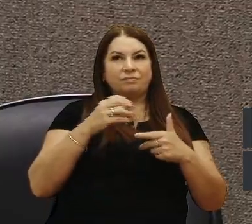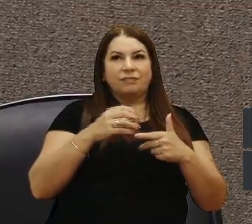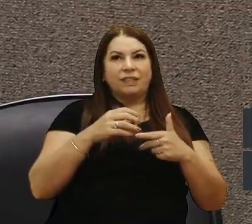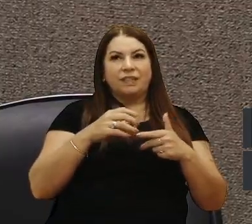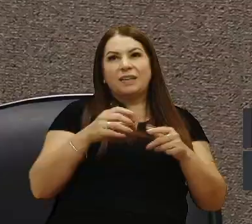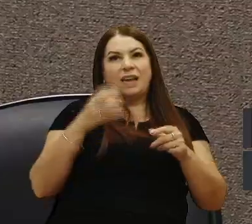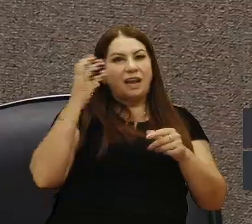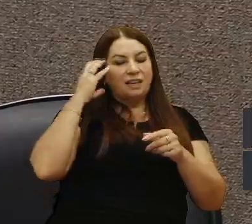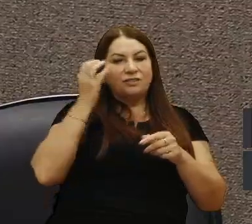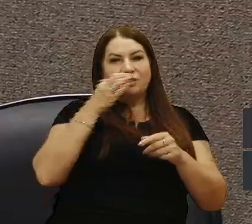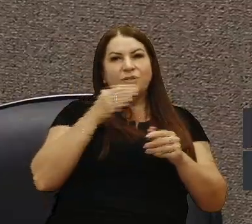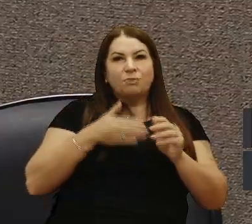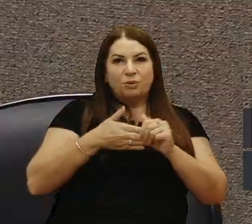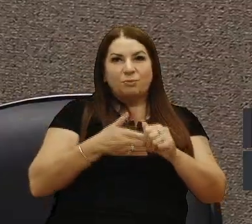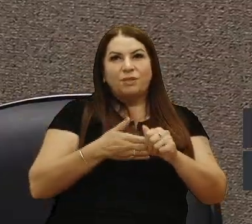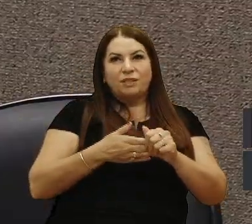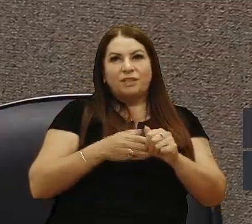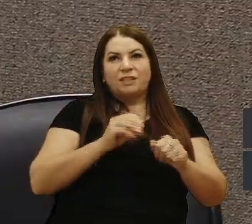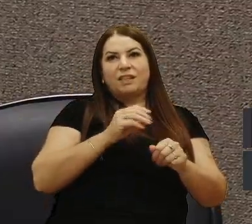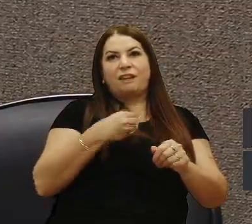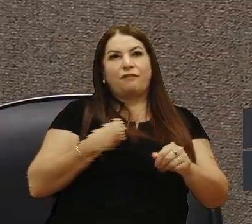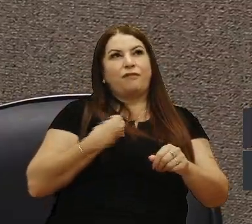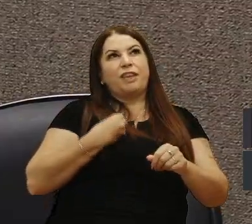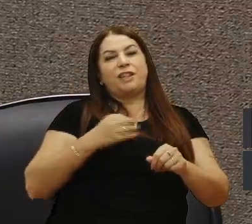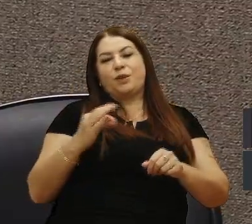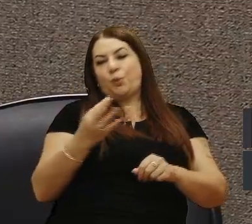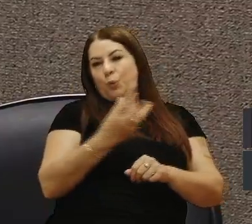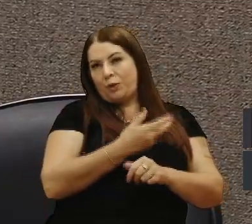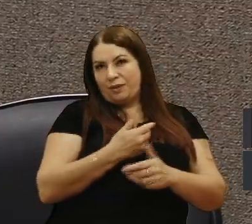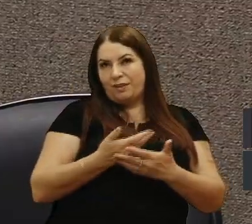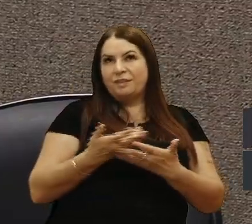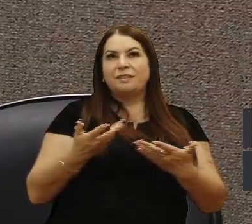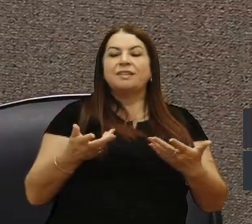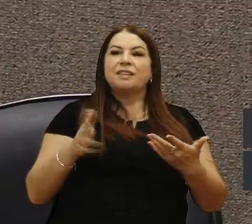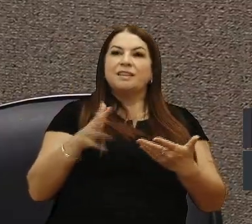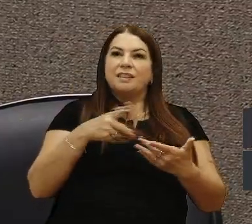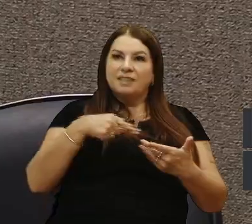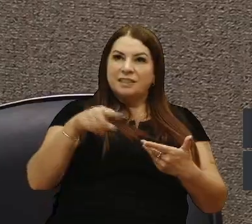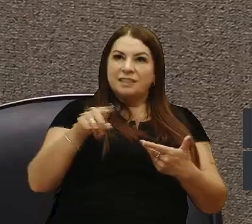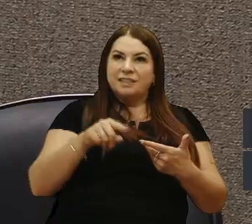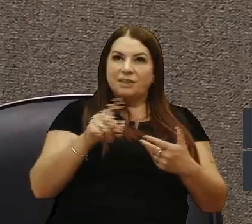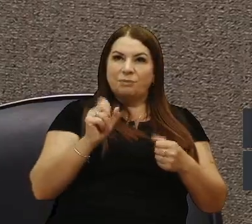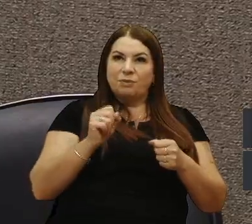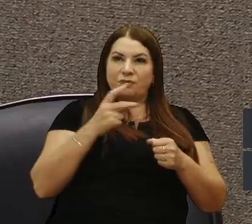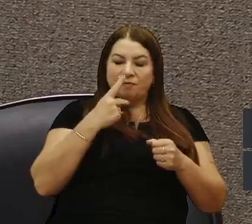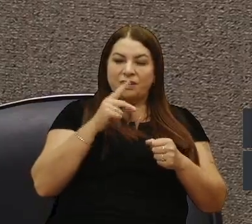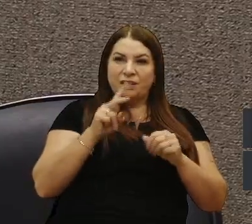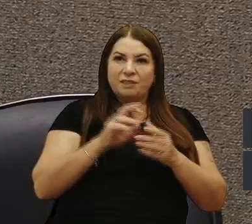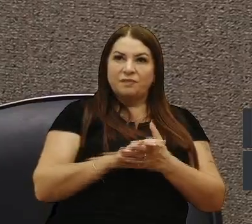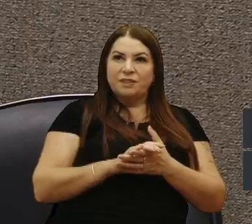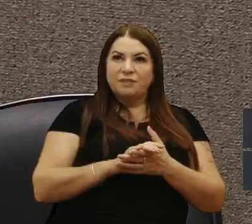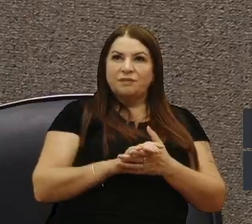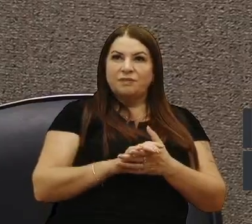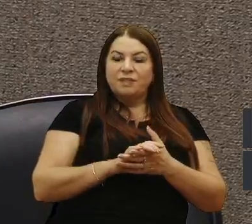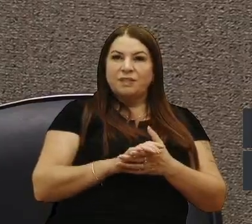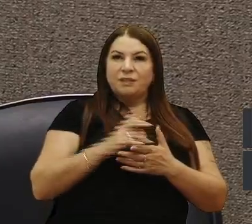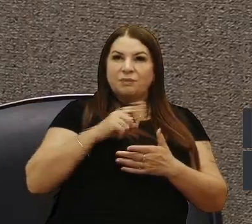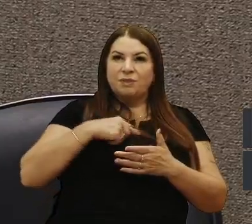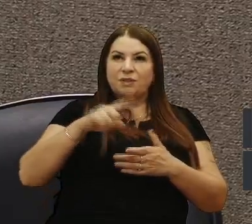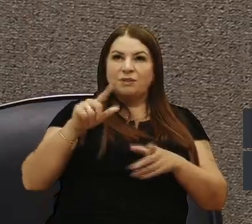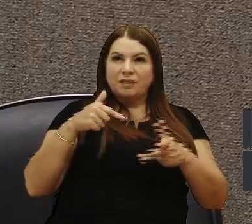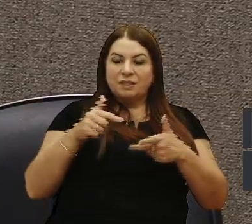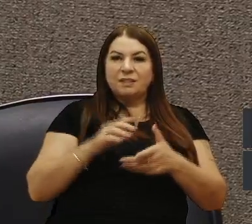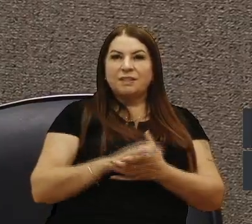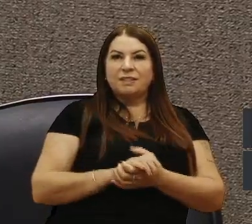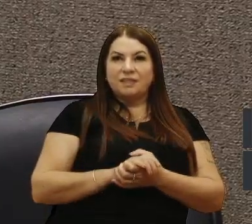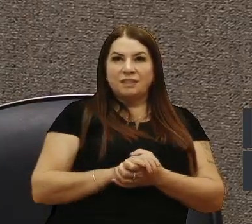mas acompanhei a Rádio Caxias a vida inteira. Também ia muitas vezes, e agora posso falar sobre, né? Muitas vezes eu estava indo